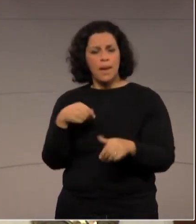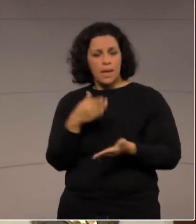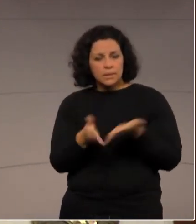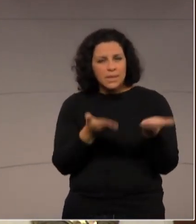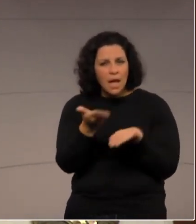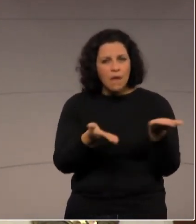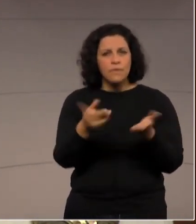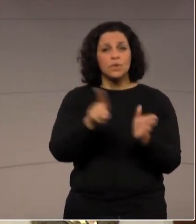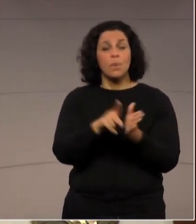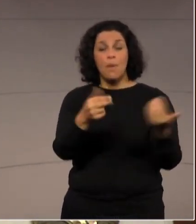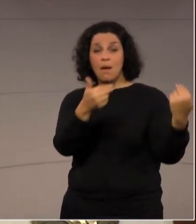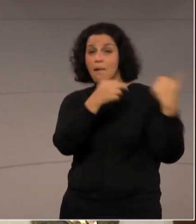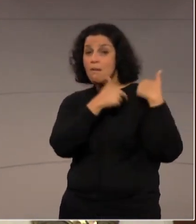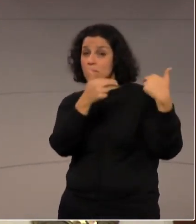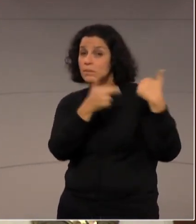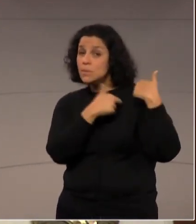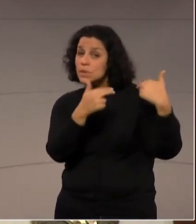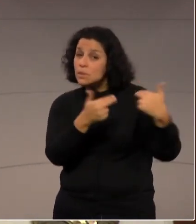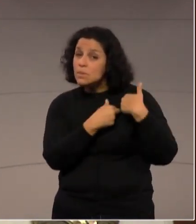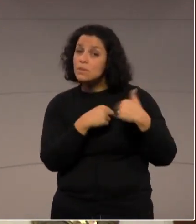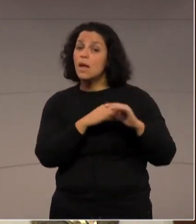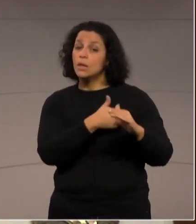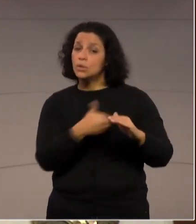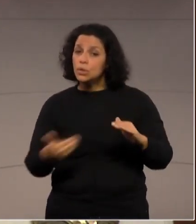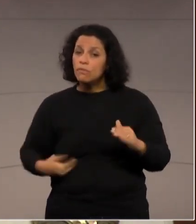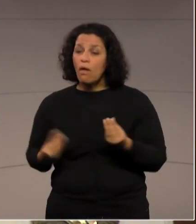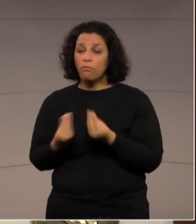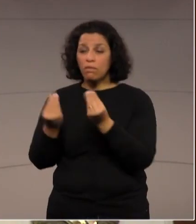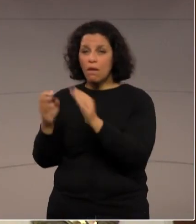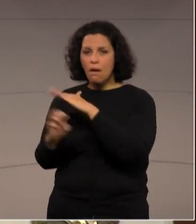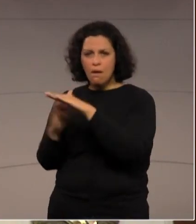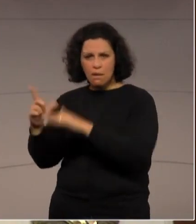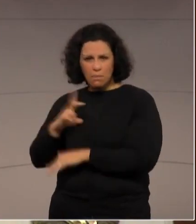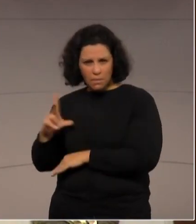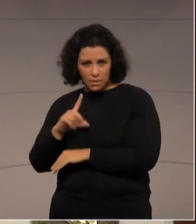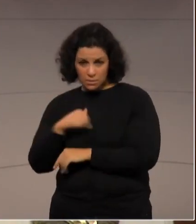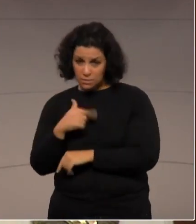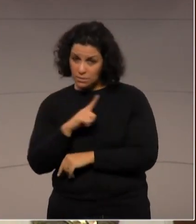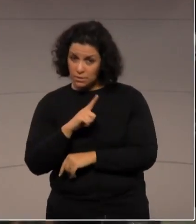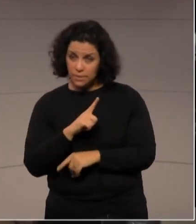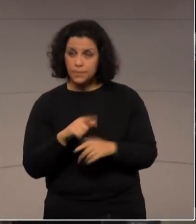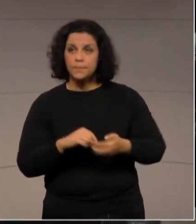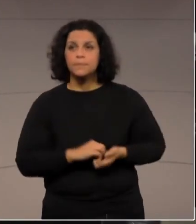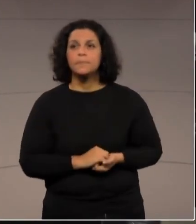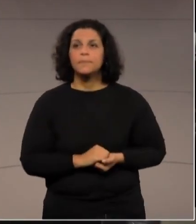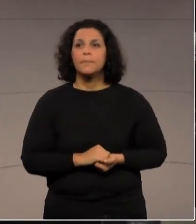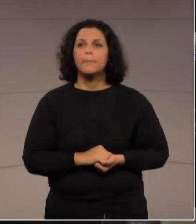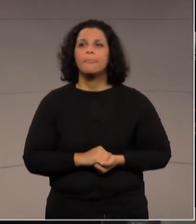inteira responsabilidade do estado que é alguns deles